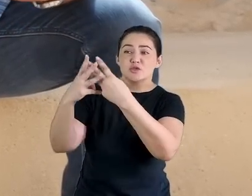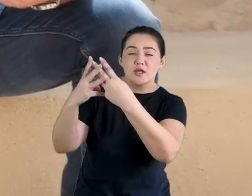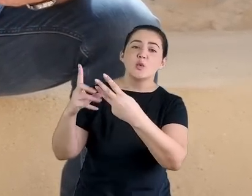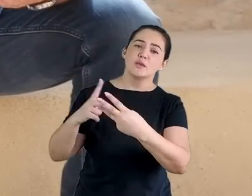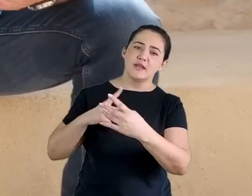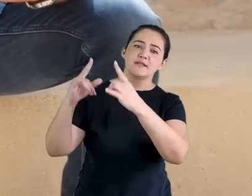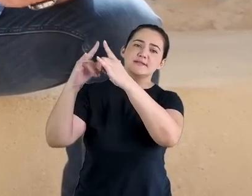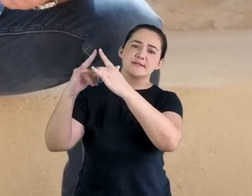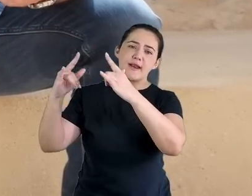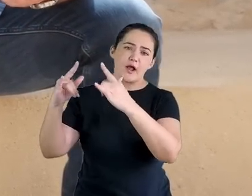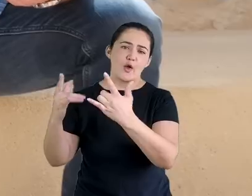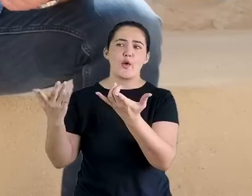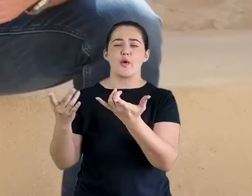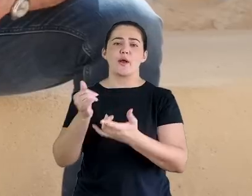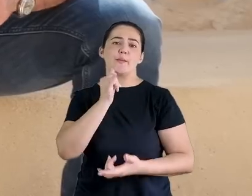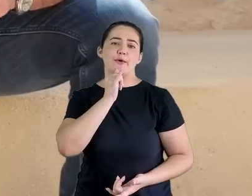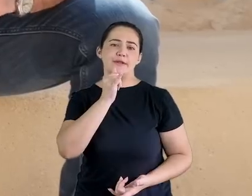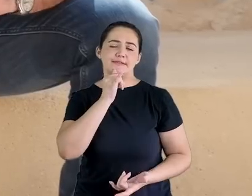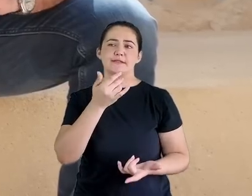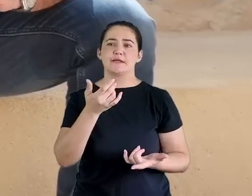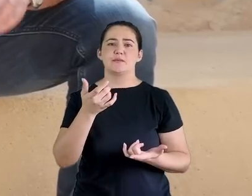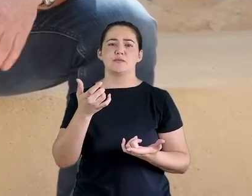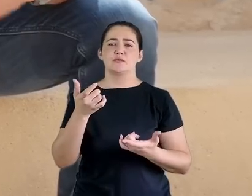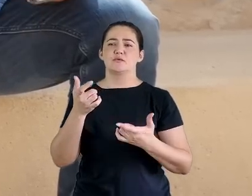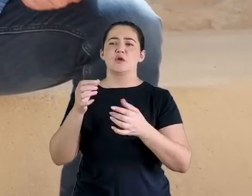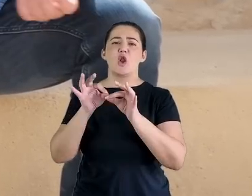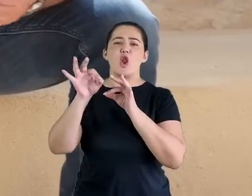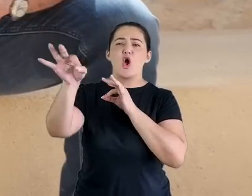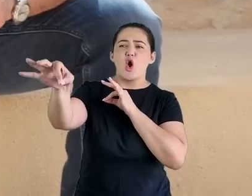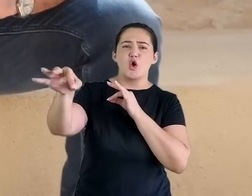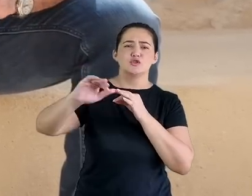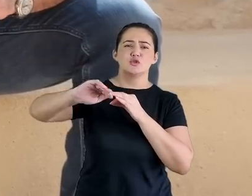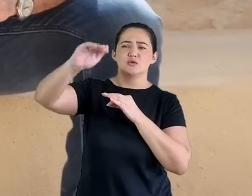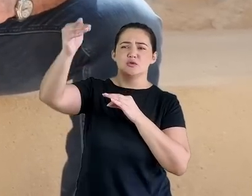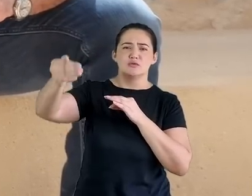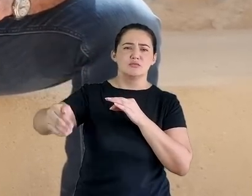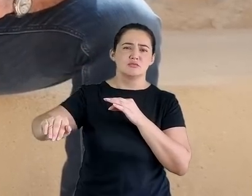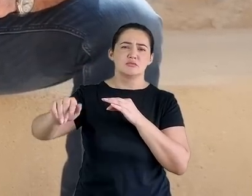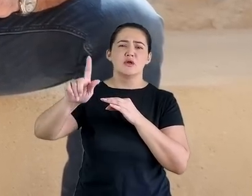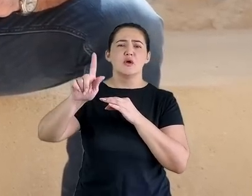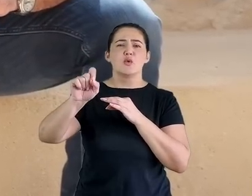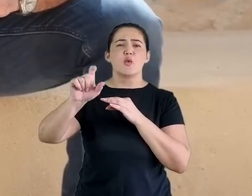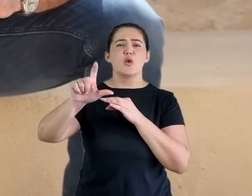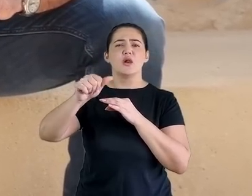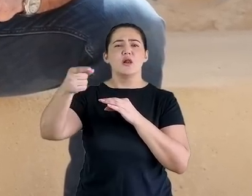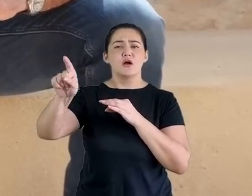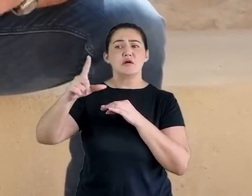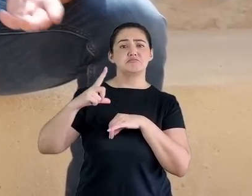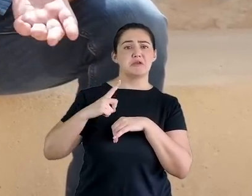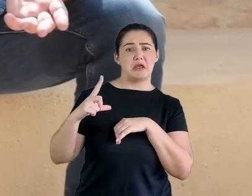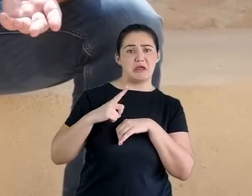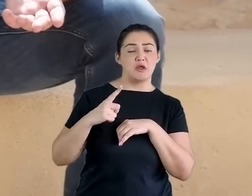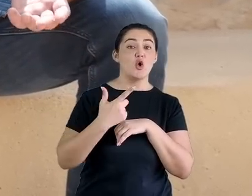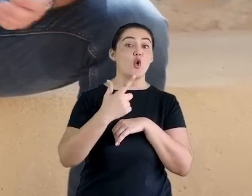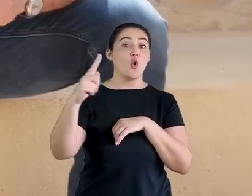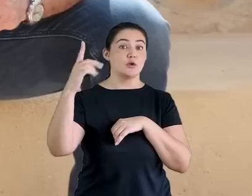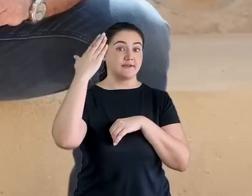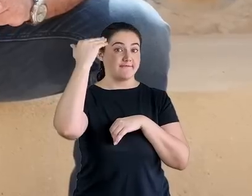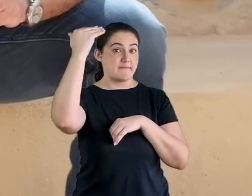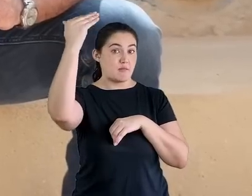Gamla, nas colinas de Golã. Temos uma sinagoga muito famosa que foi descoberta recentemente em